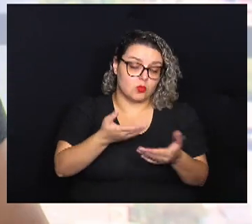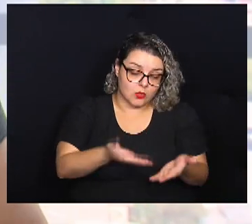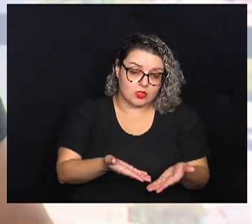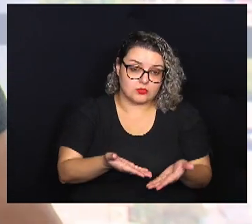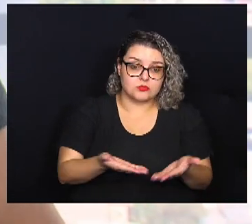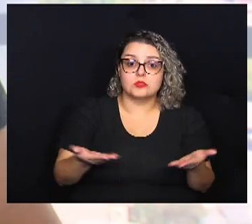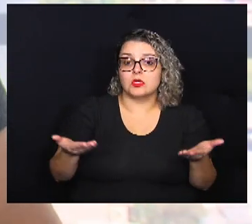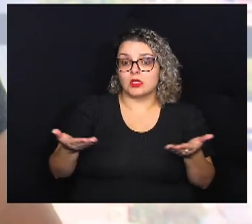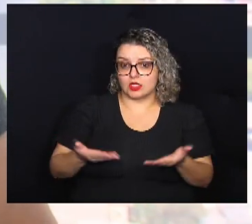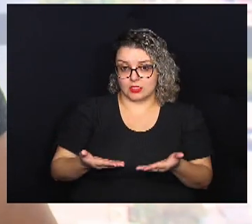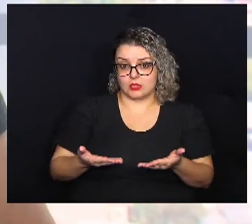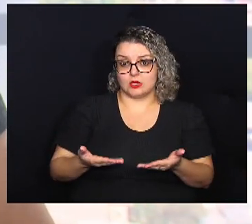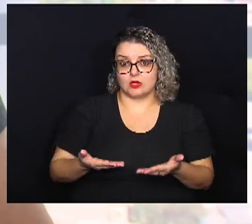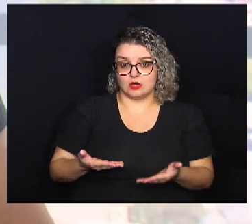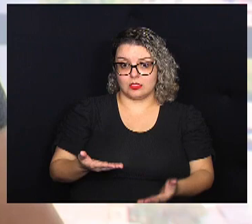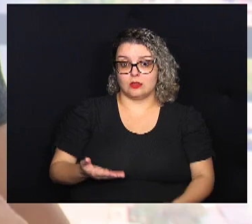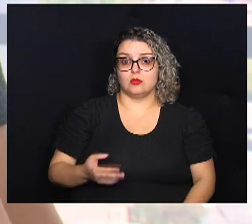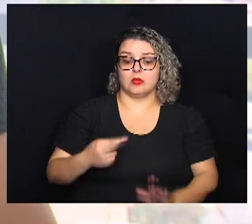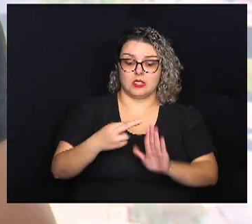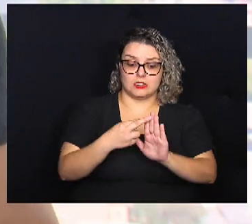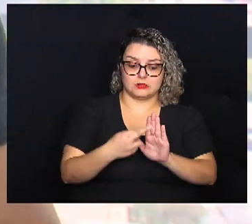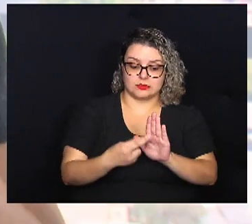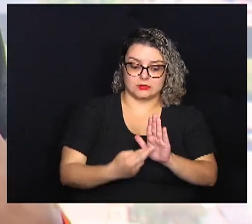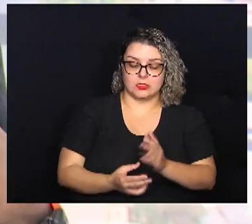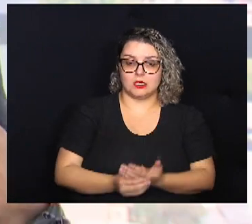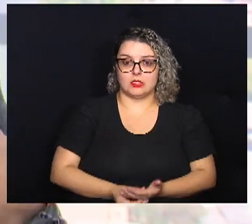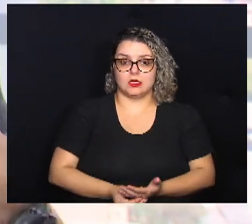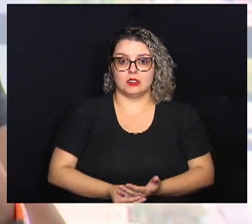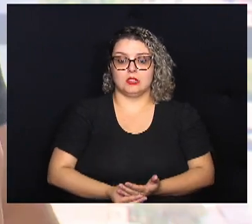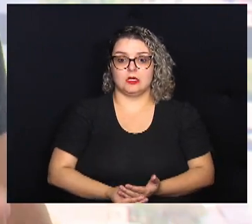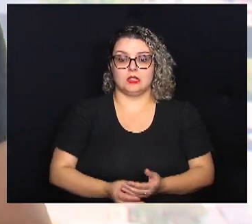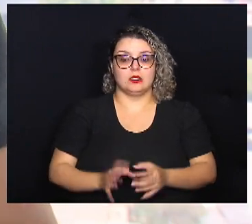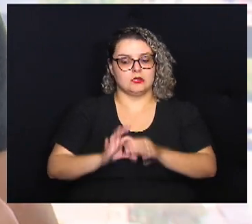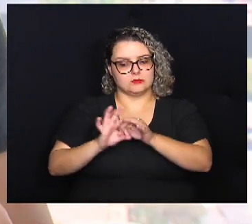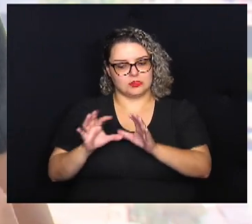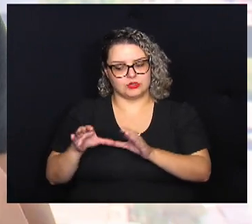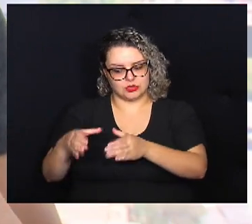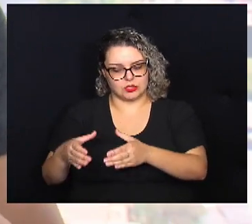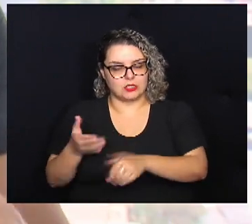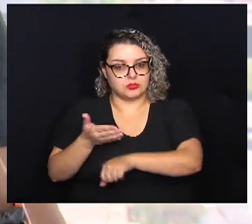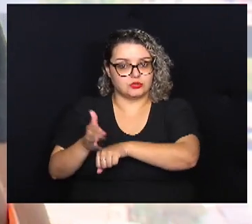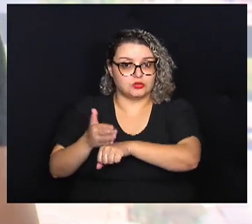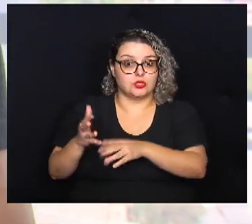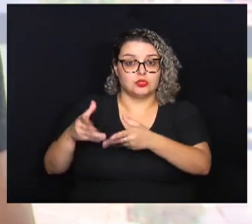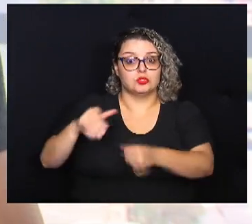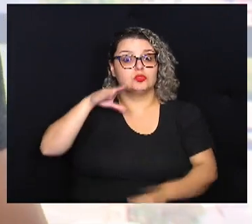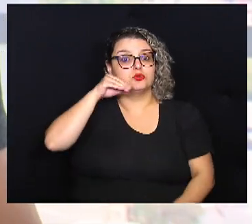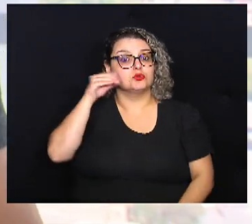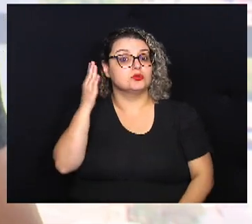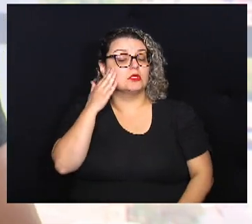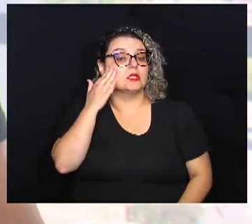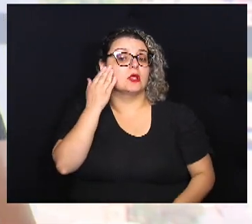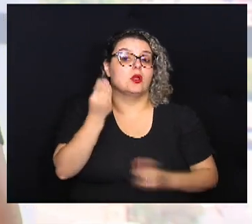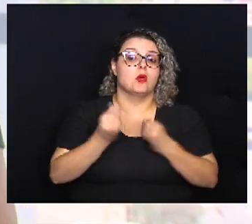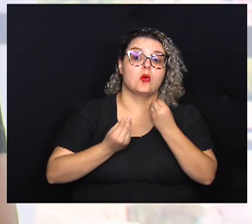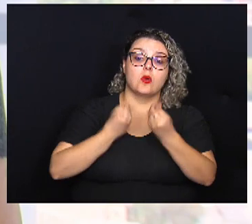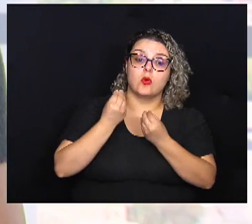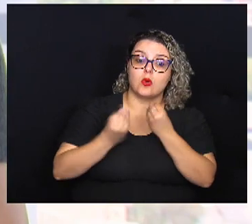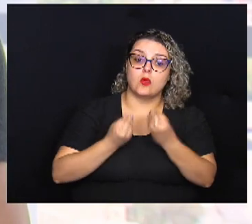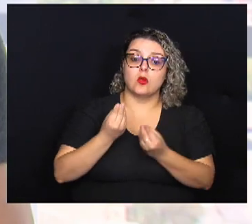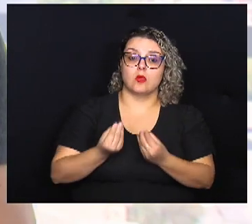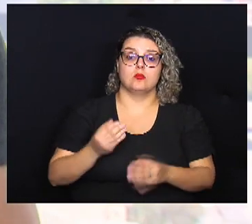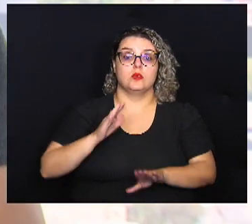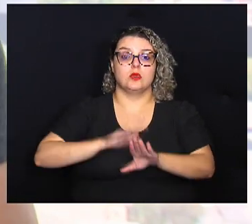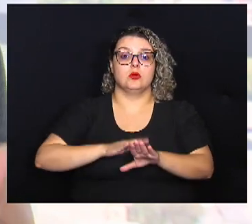E agora, com esse regramento, a gente consegue deixar nossa brigada treinada, todos os funcionários já entendendo como que tem que atuar, quais